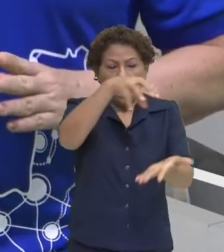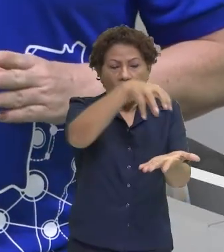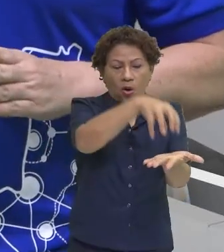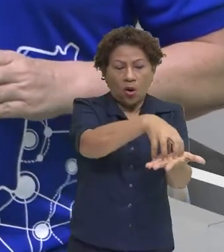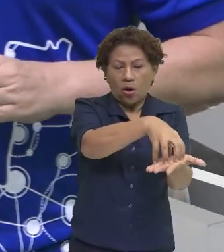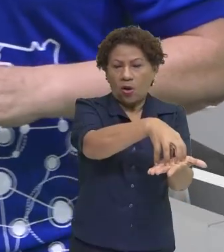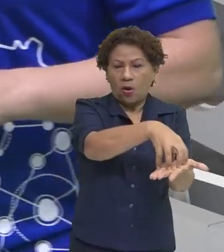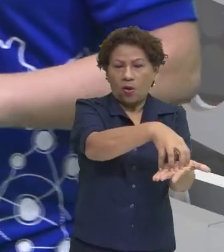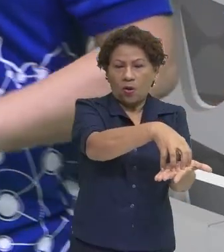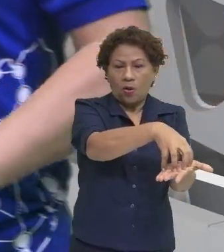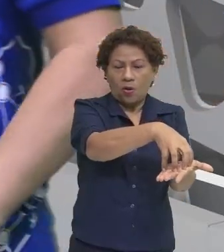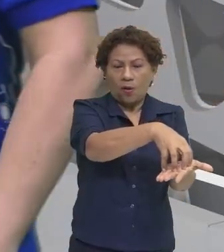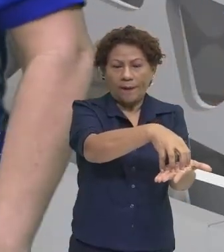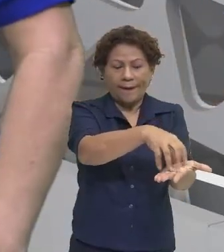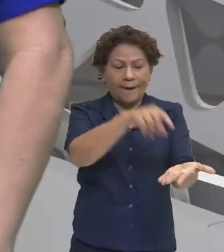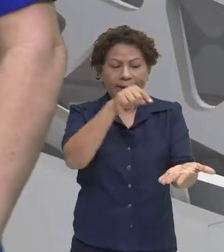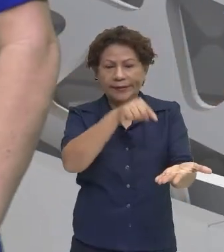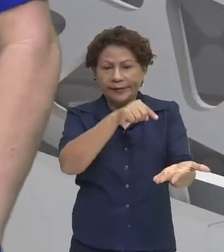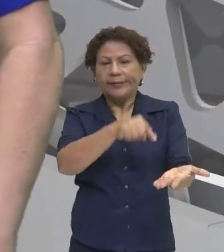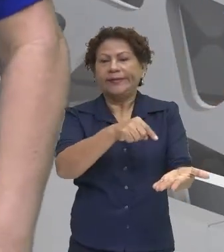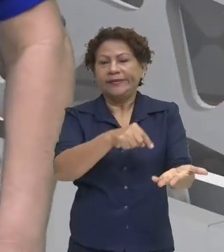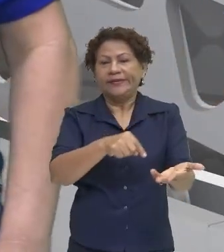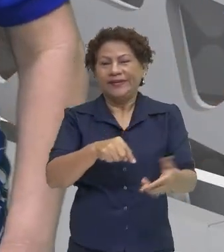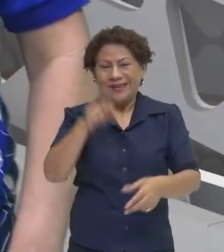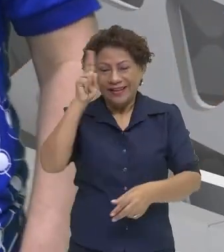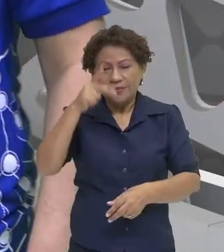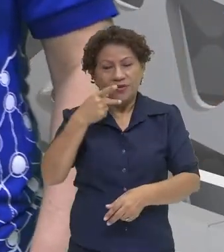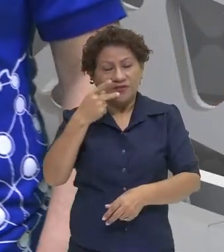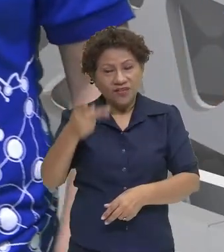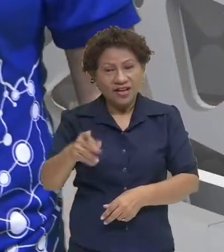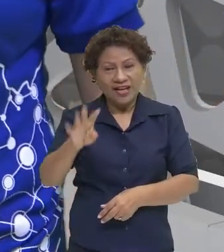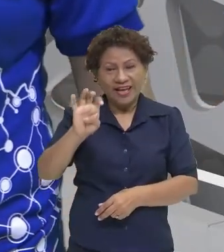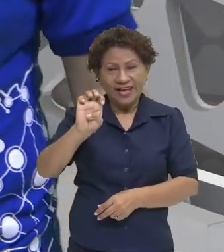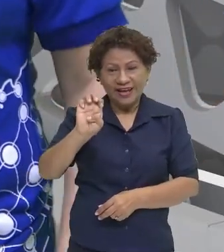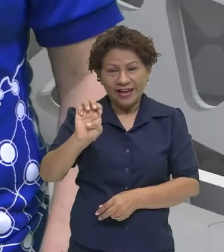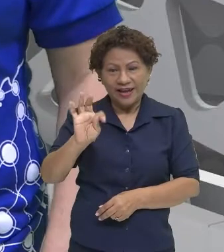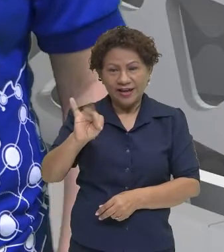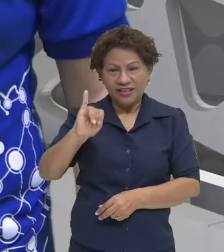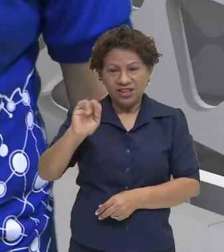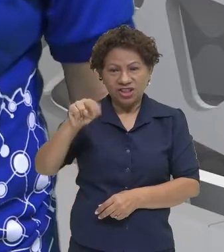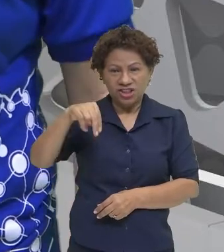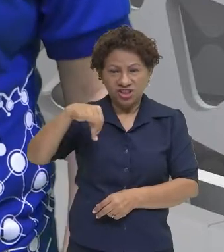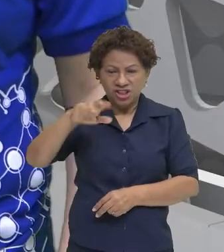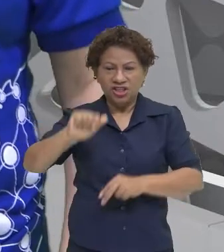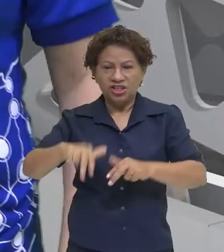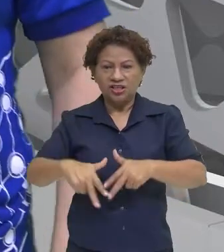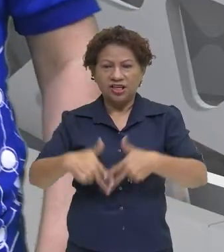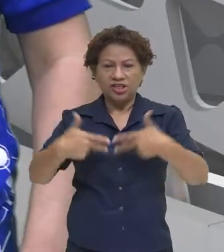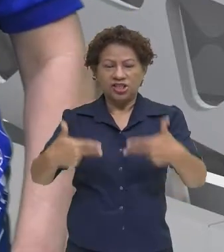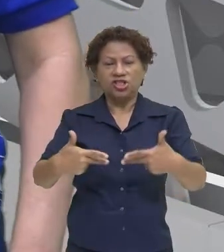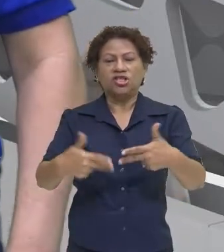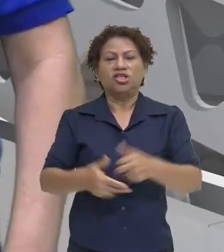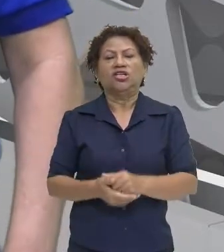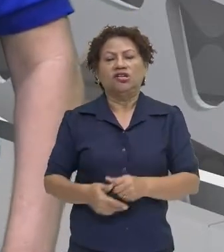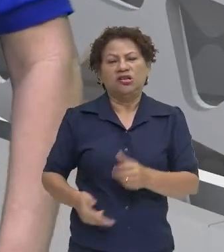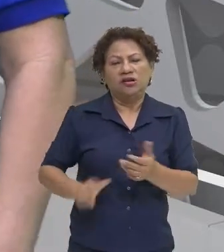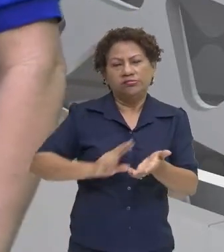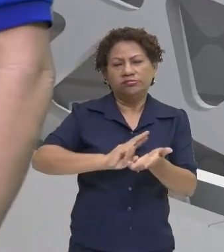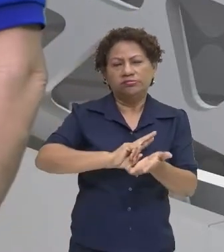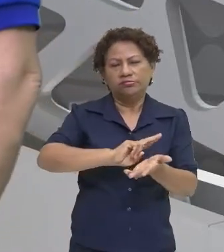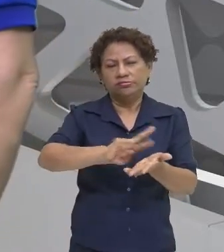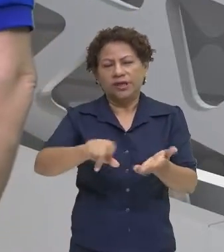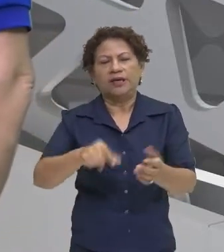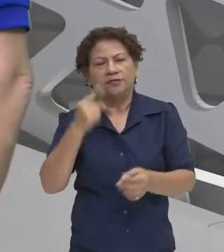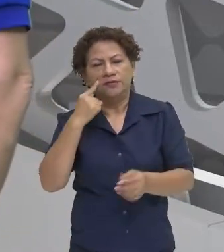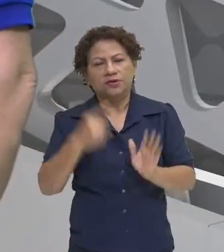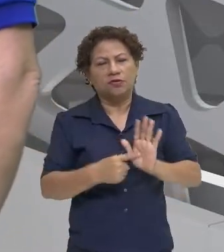coloquei, que cada etnia tem a sua característica, a sua forma de construir as suas moradias. Aqui